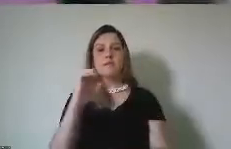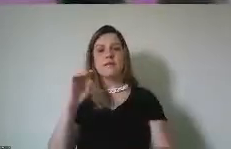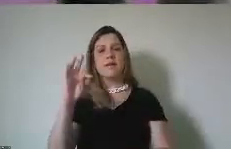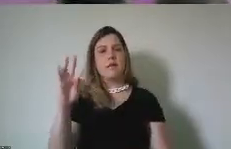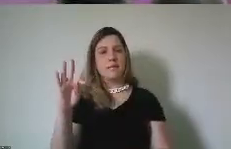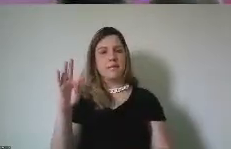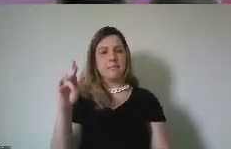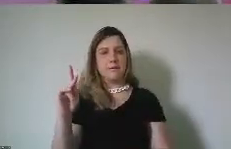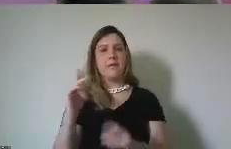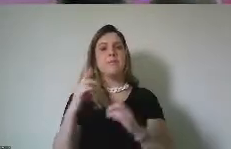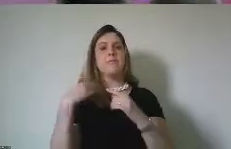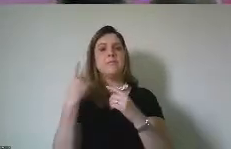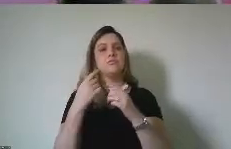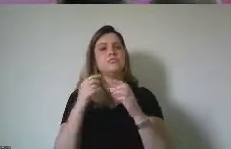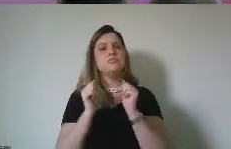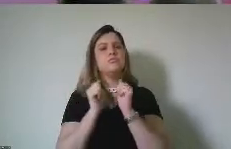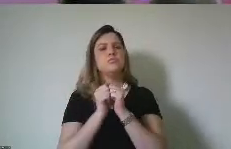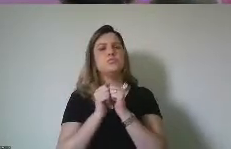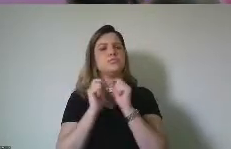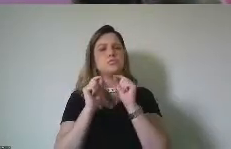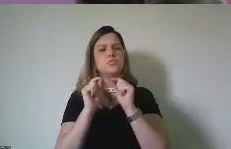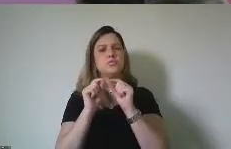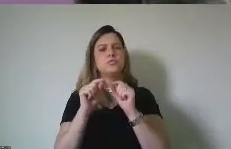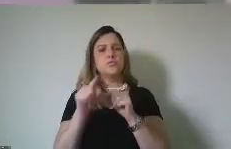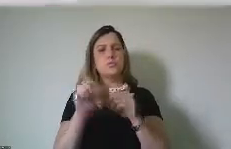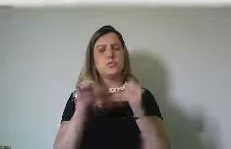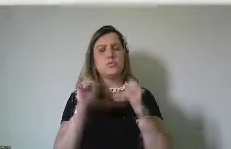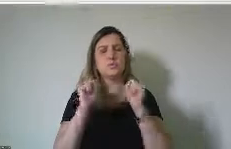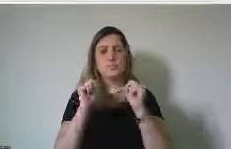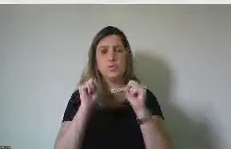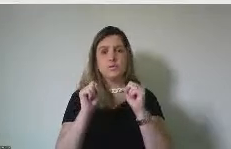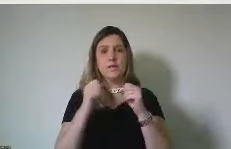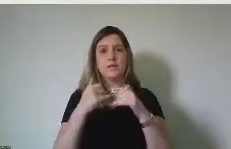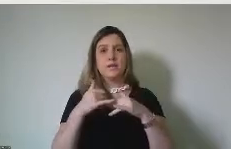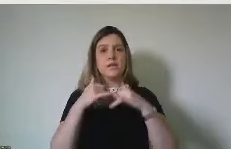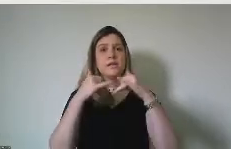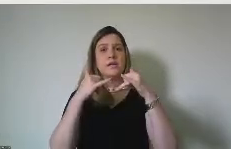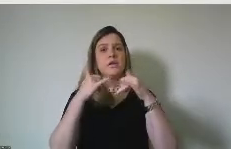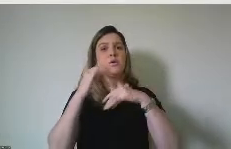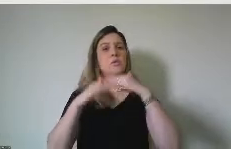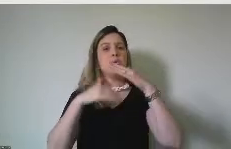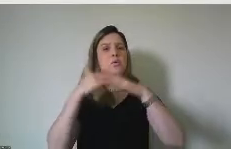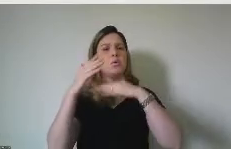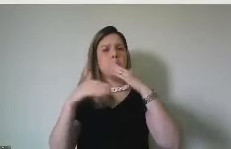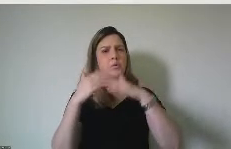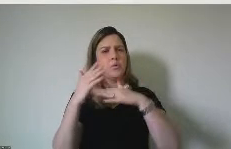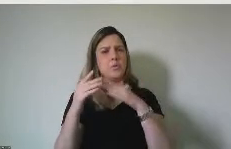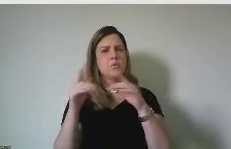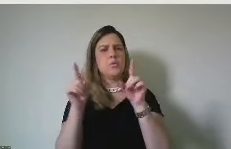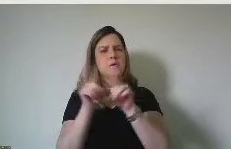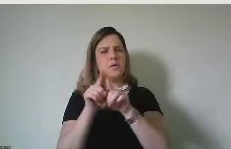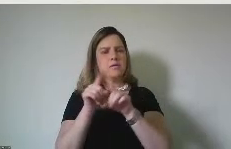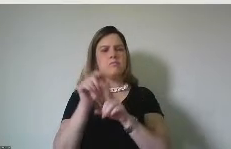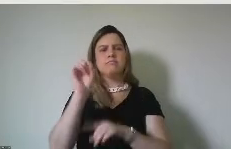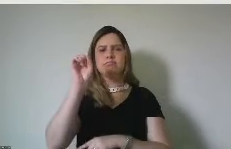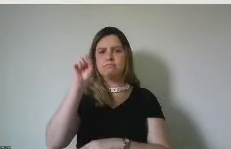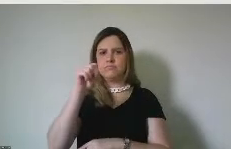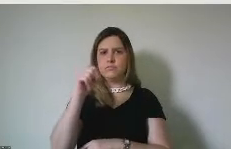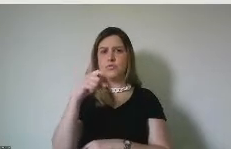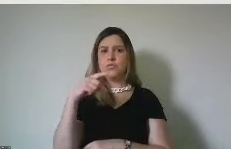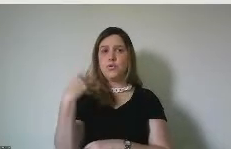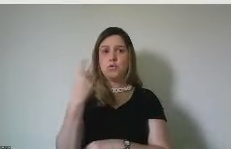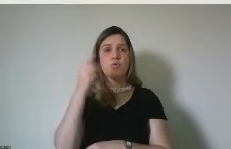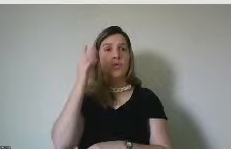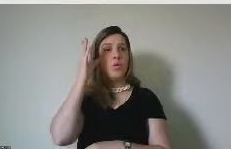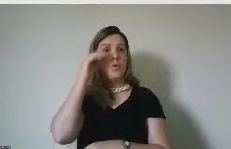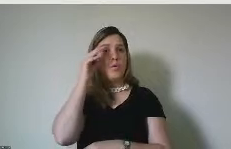segurança o setor de energia elétrica ele envolve muitos riscos que abrangem seus colaboradores e para nós